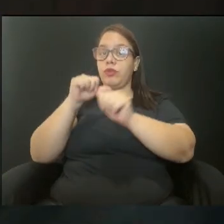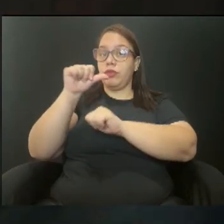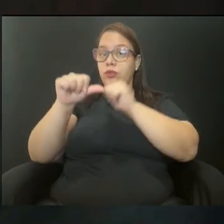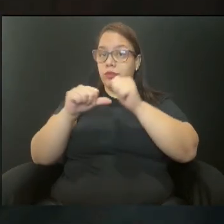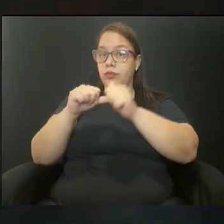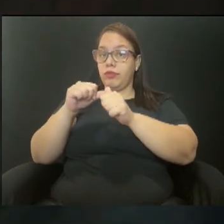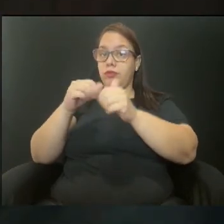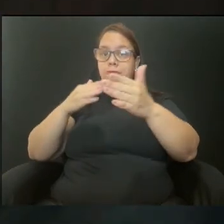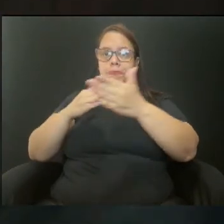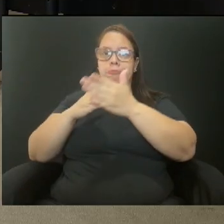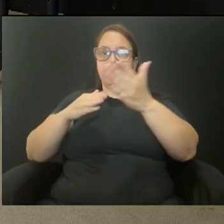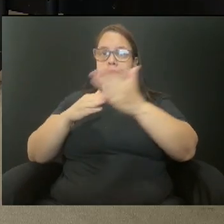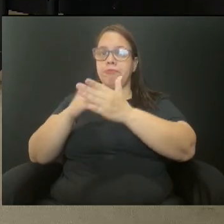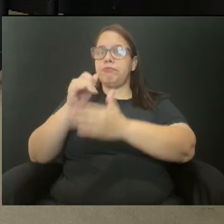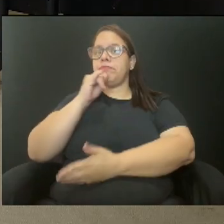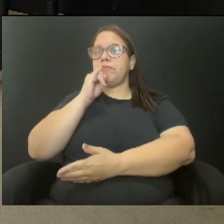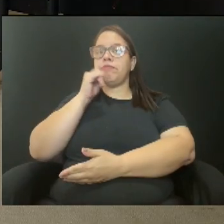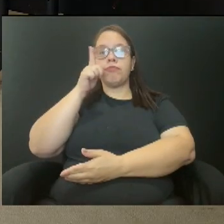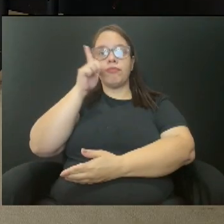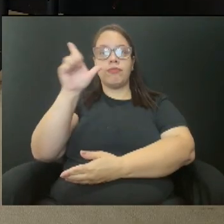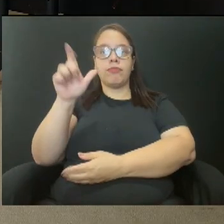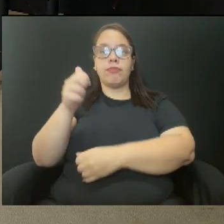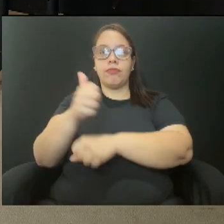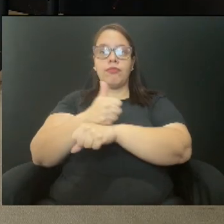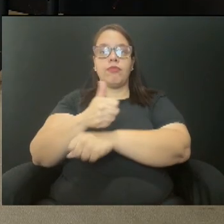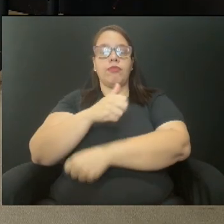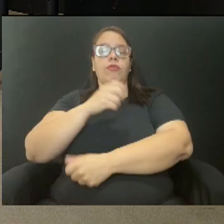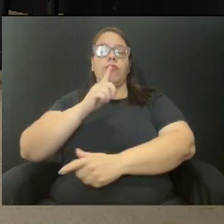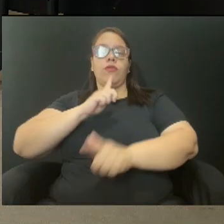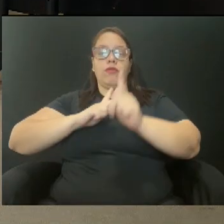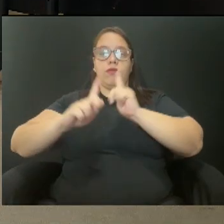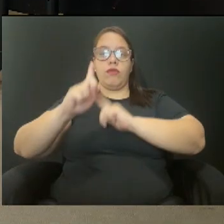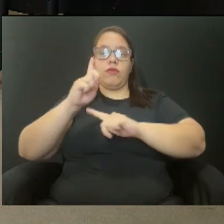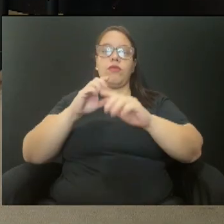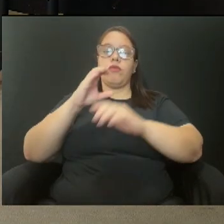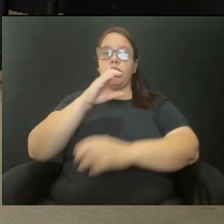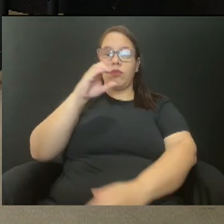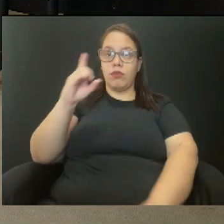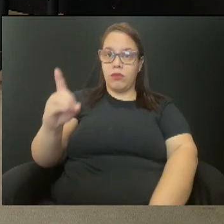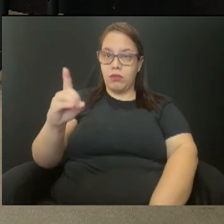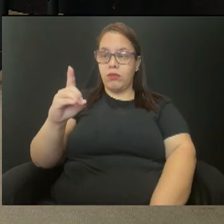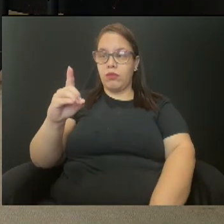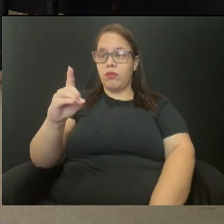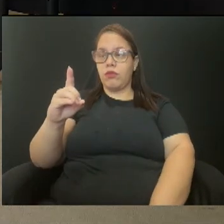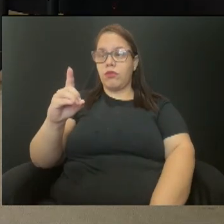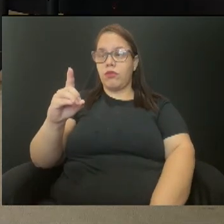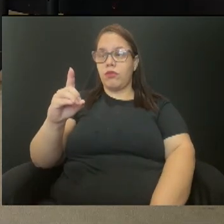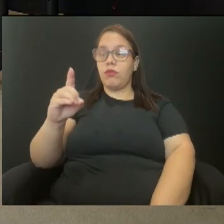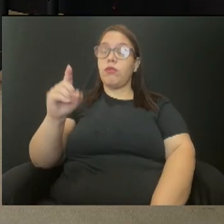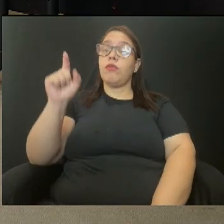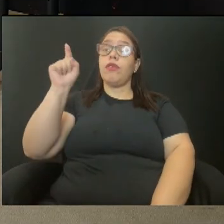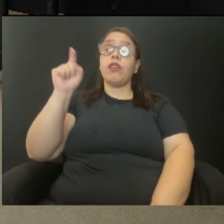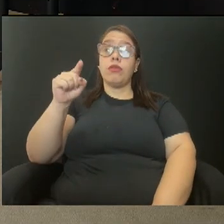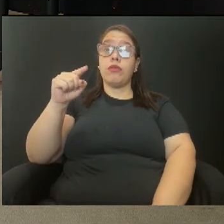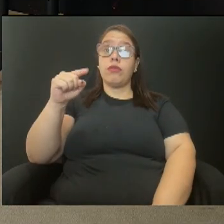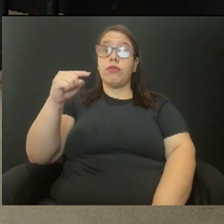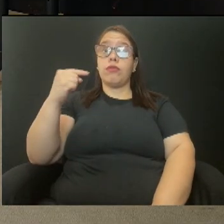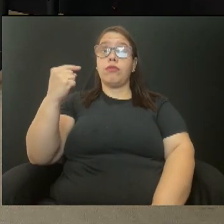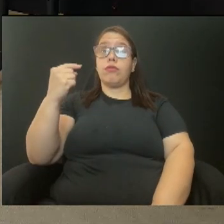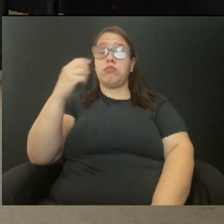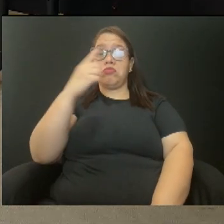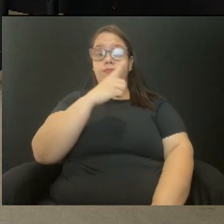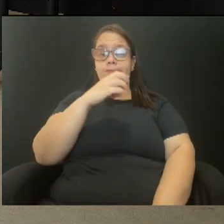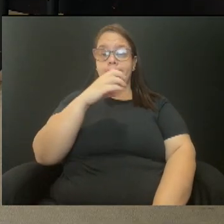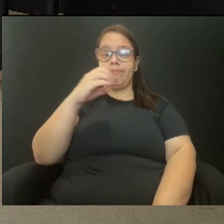para conseguir um cargo de gestão, de coordenação, e isso é algo que entre 100 poucos